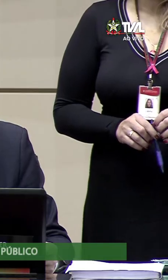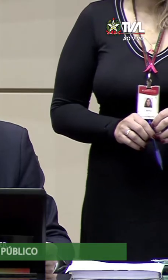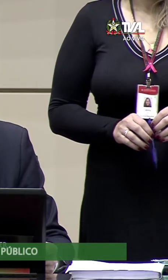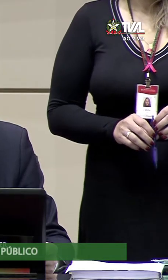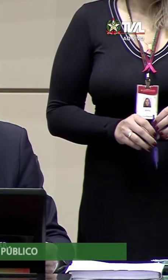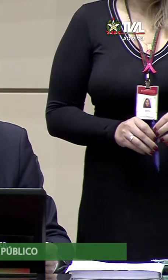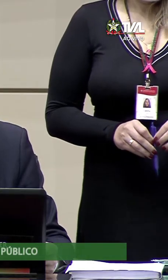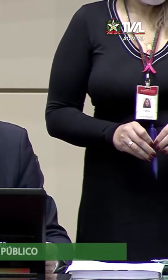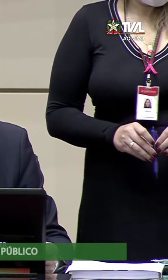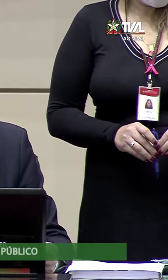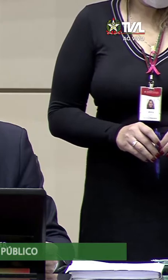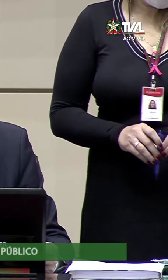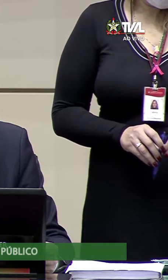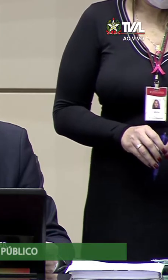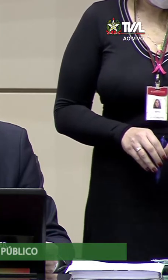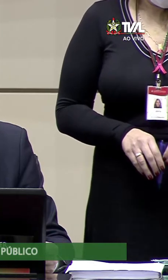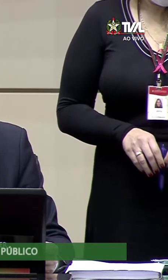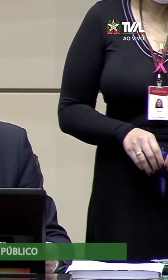Em discussão.